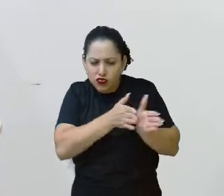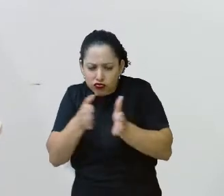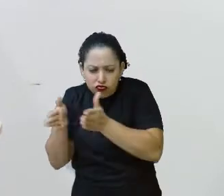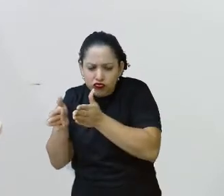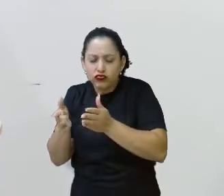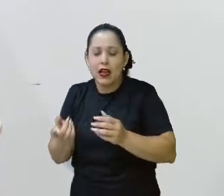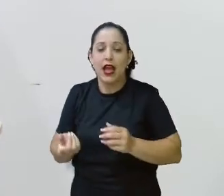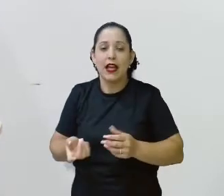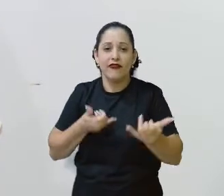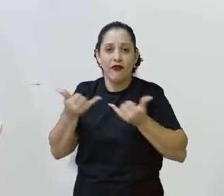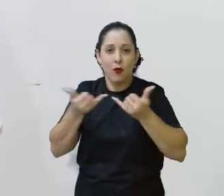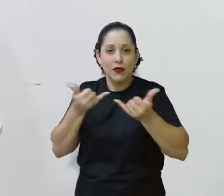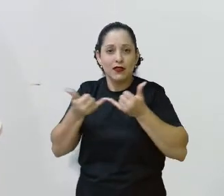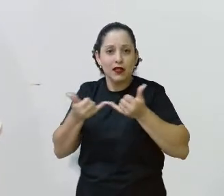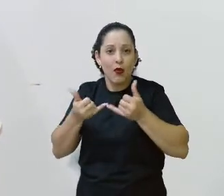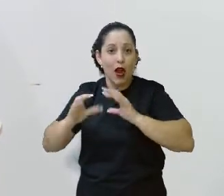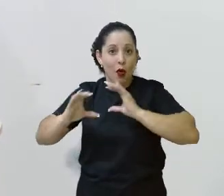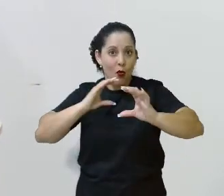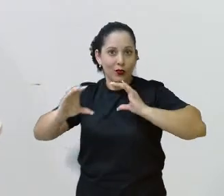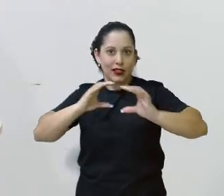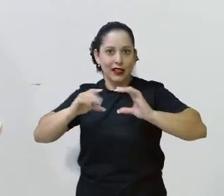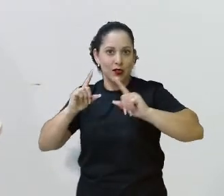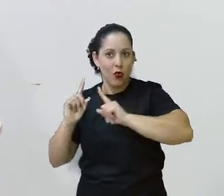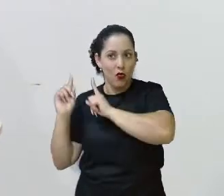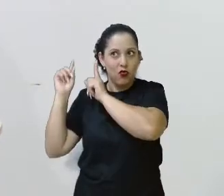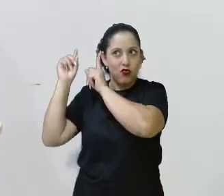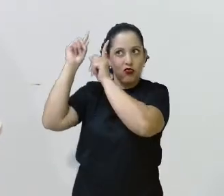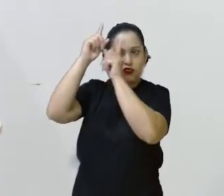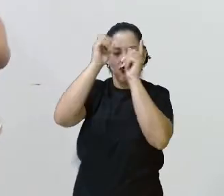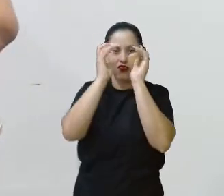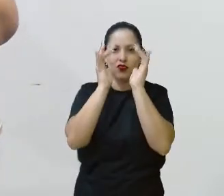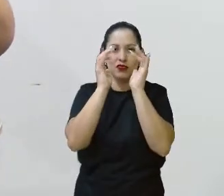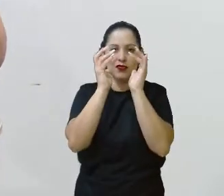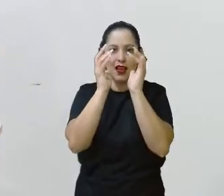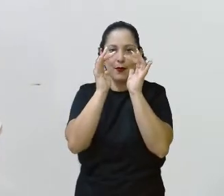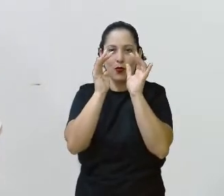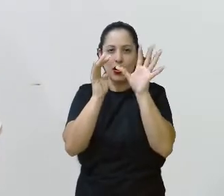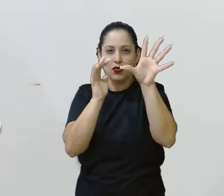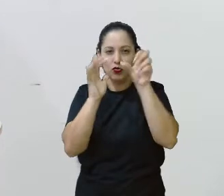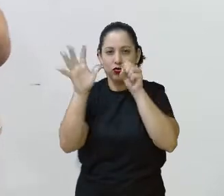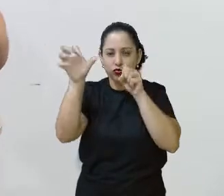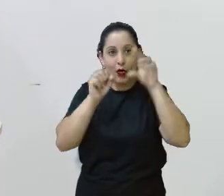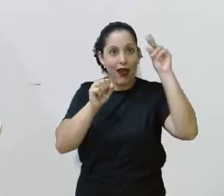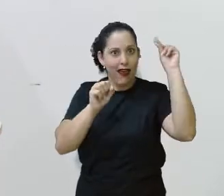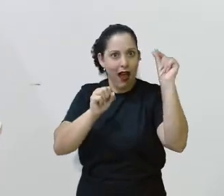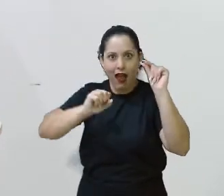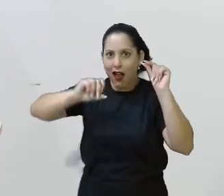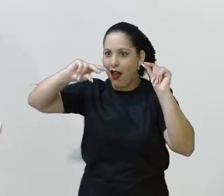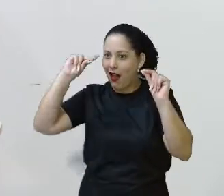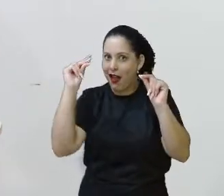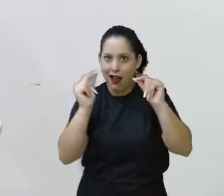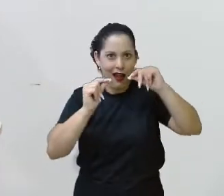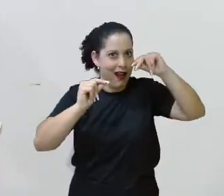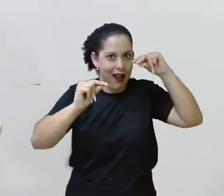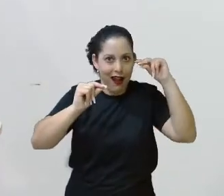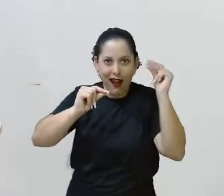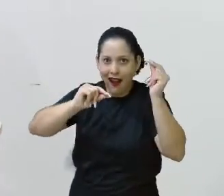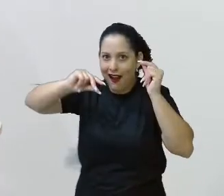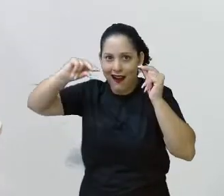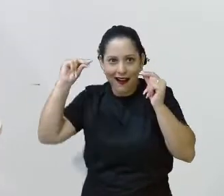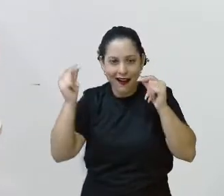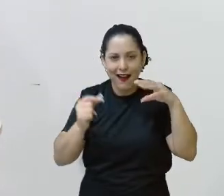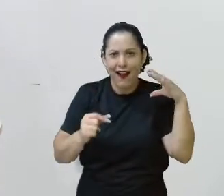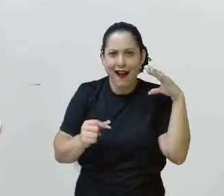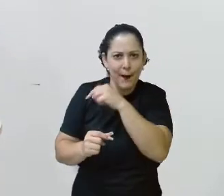o nosso cérebro essa comunicação. E isso, como você disse, Vilma, é instantâneo, é muito rápido. Imagina alguém